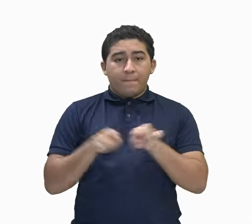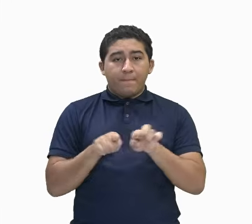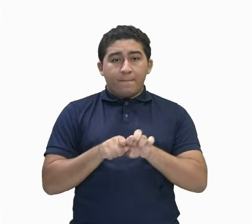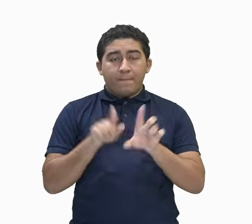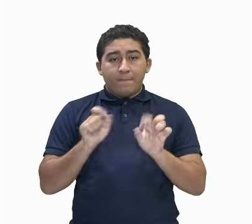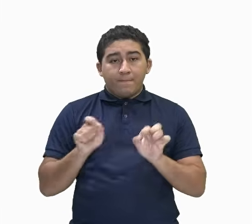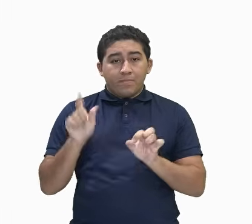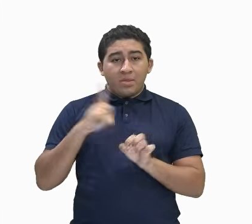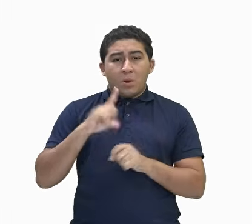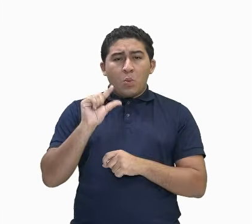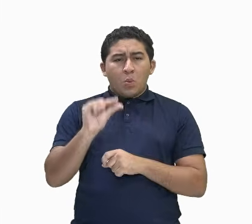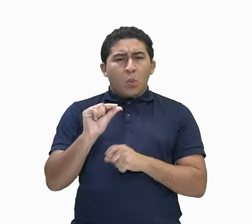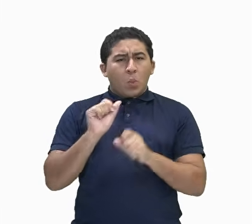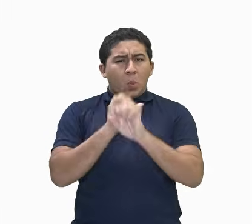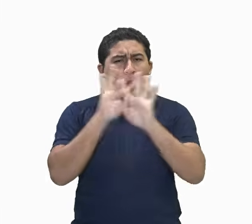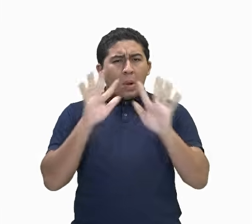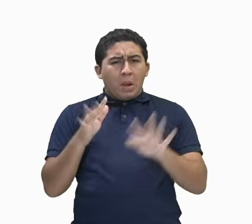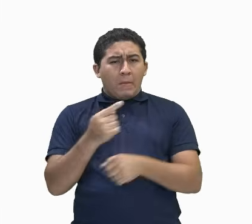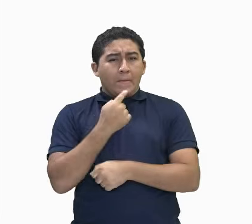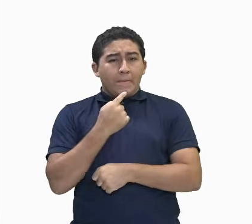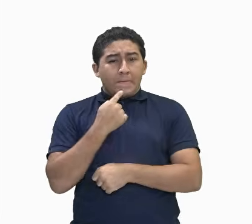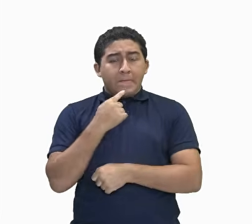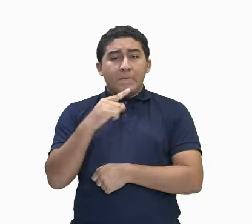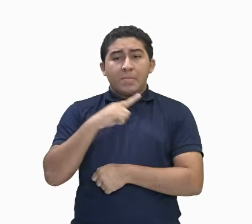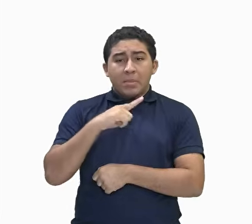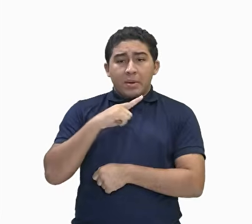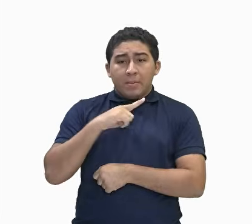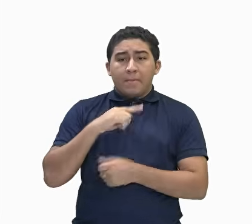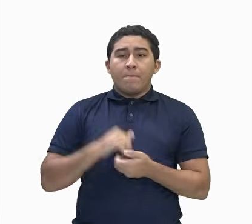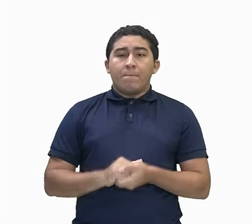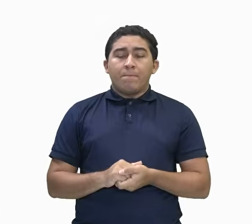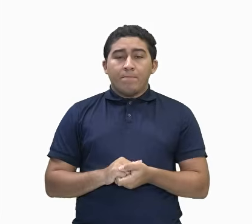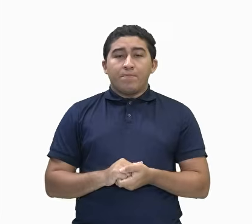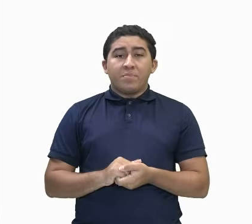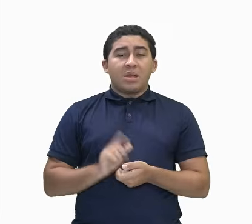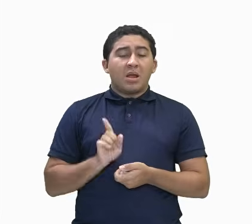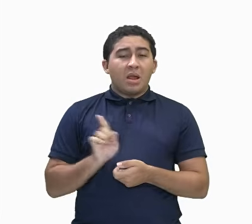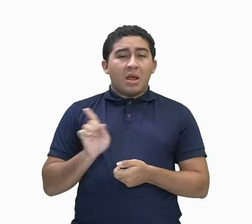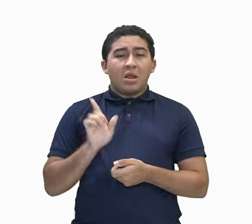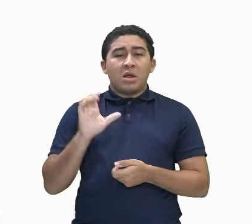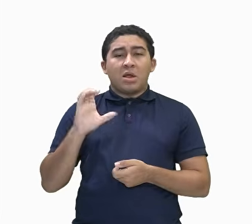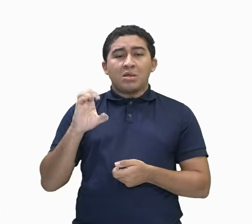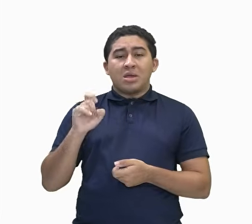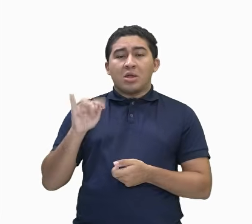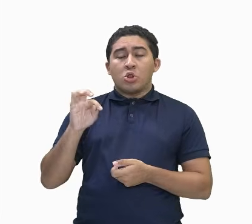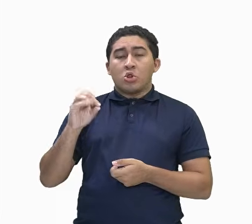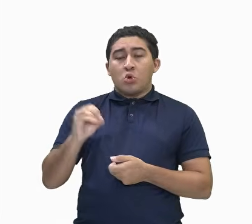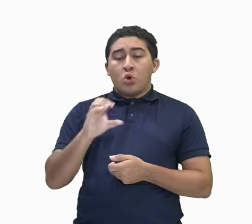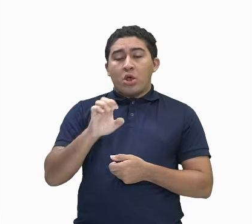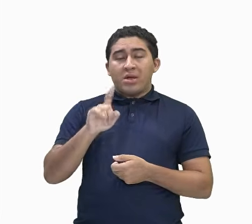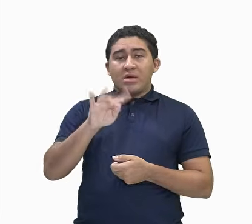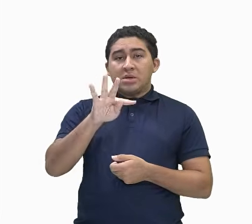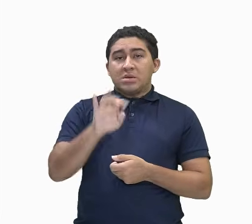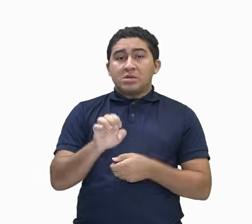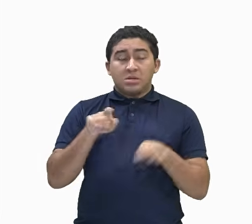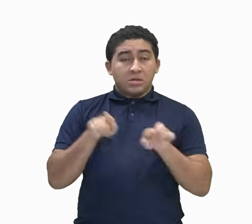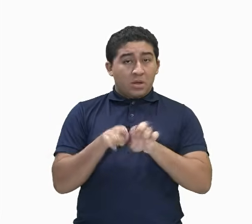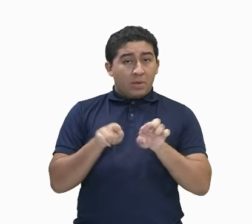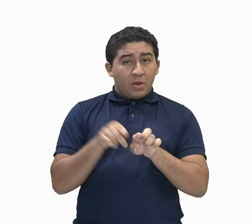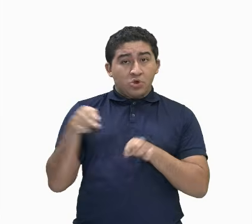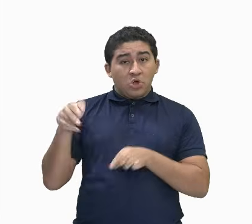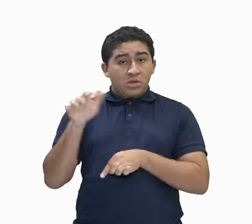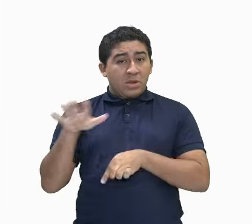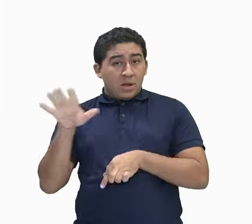mais claro, que pega muito aí essa região da região centro-oeste, pega um pouco aí da parte do nordeste,